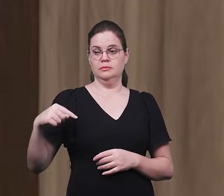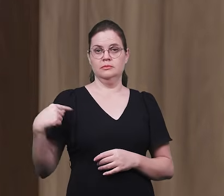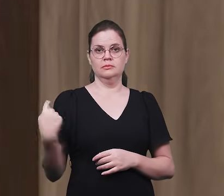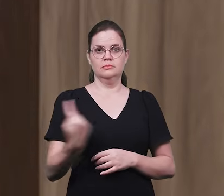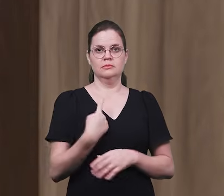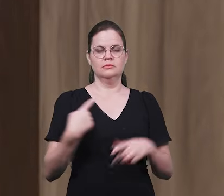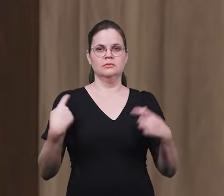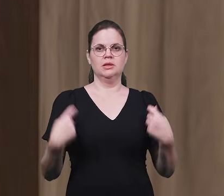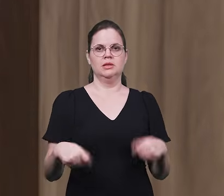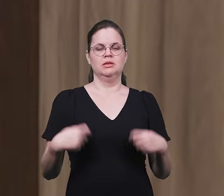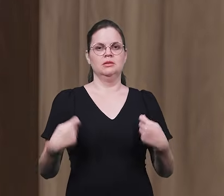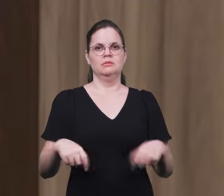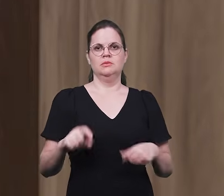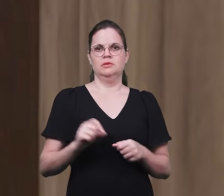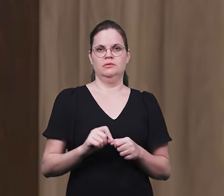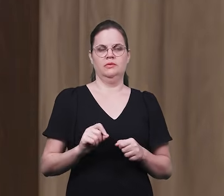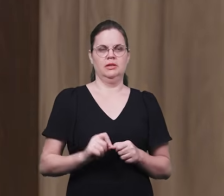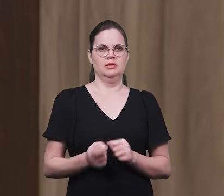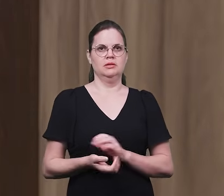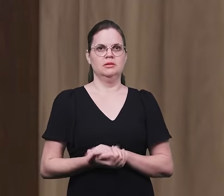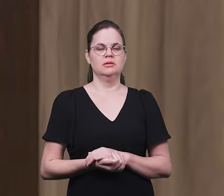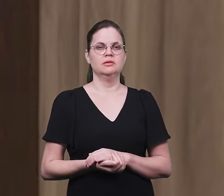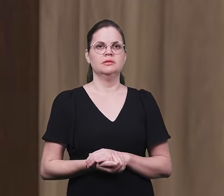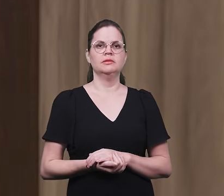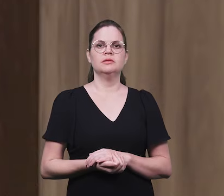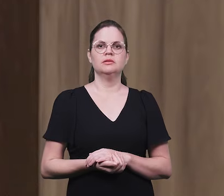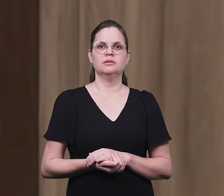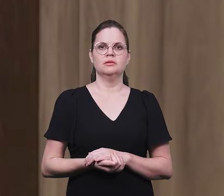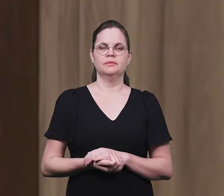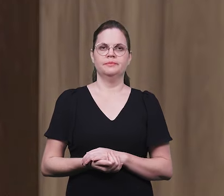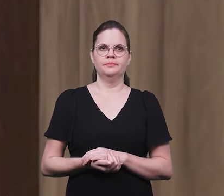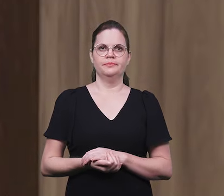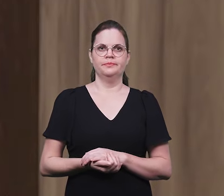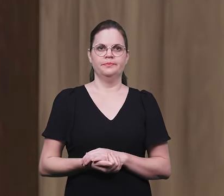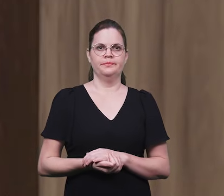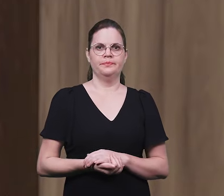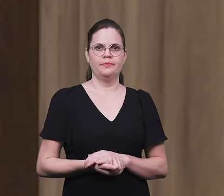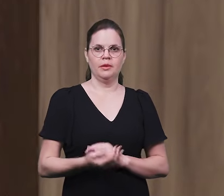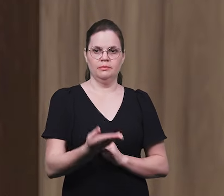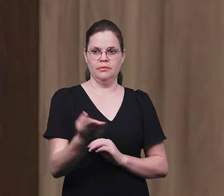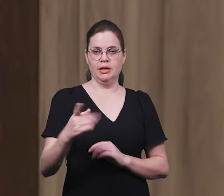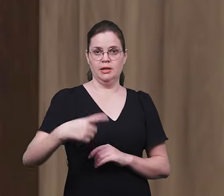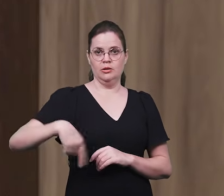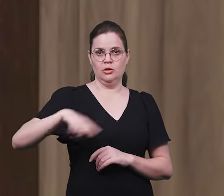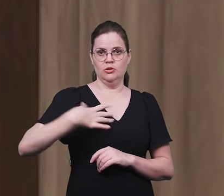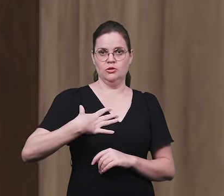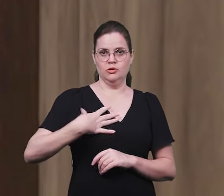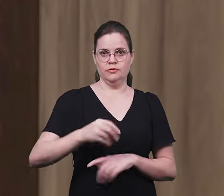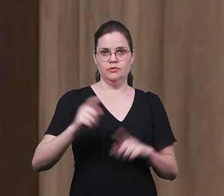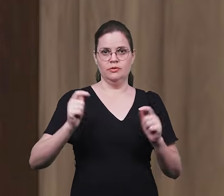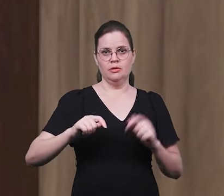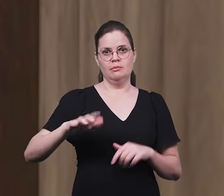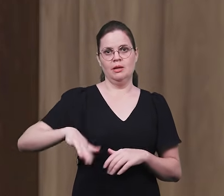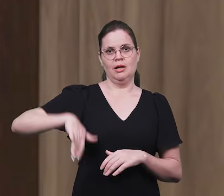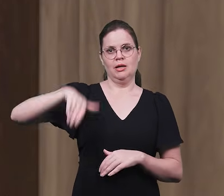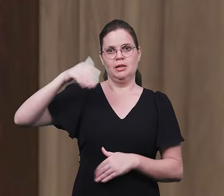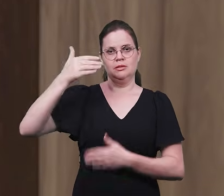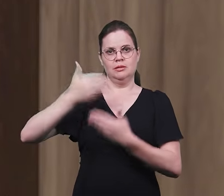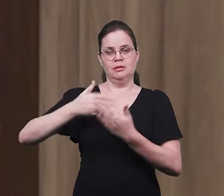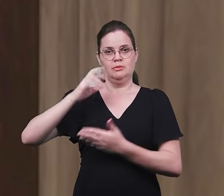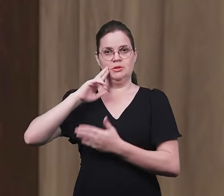o que nós precisamos fazer para que os nossos filhos adquiram uma estrutura de